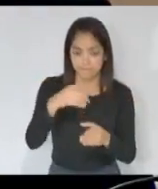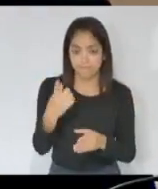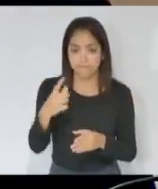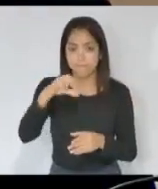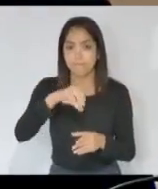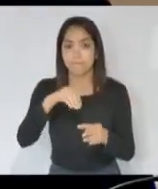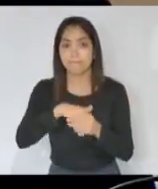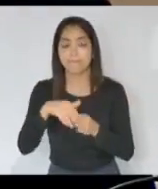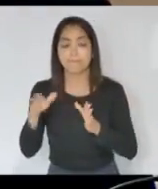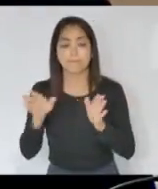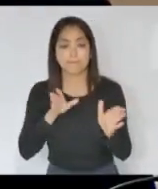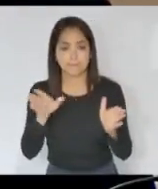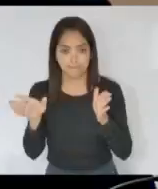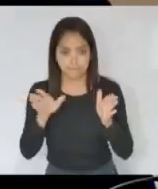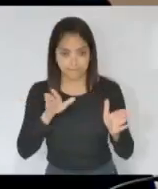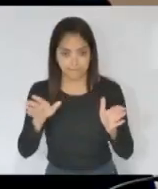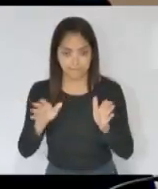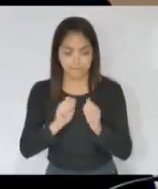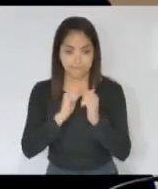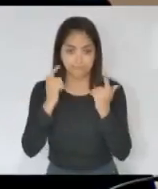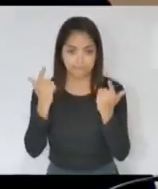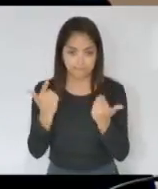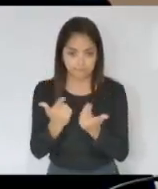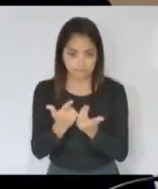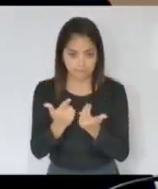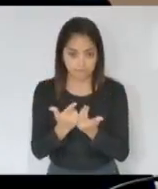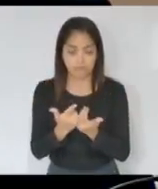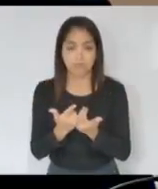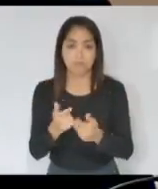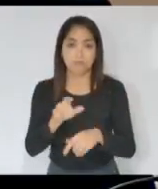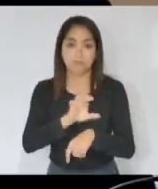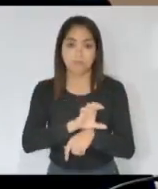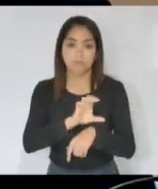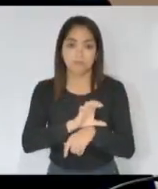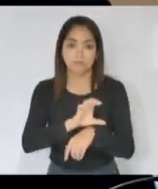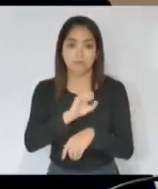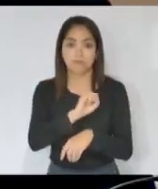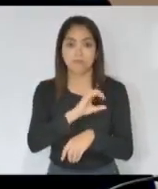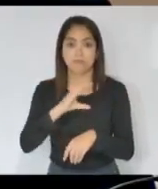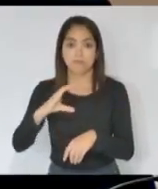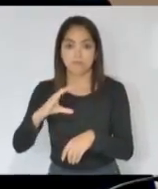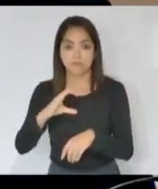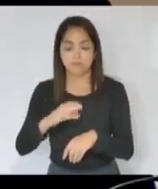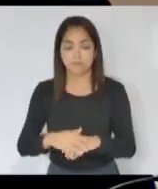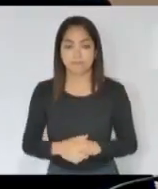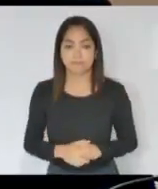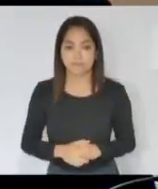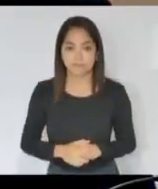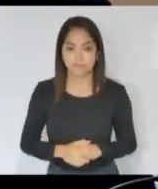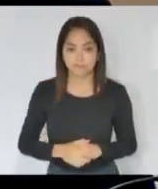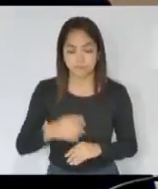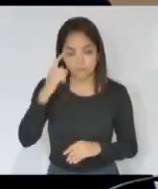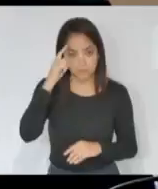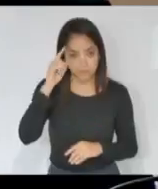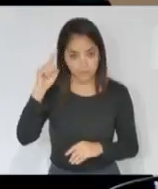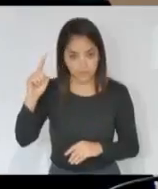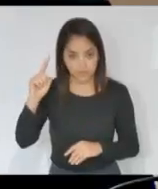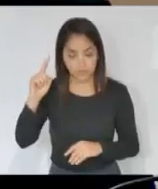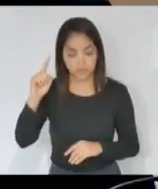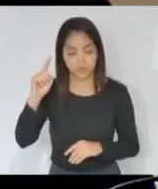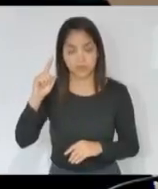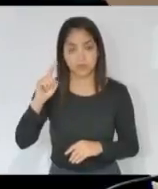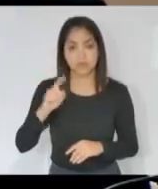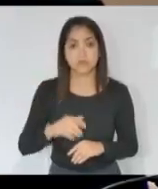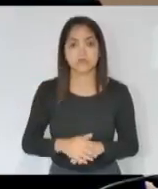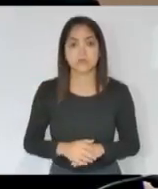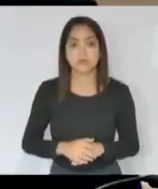da 19ª legislatura da Assembleia Legislativa do Estado de Santa Catarina,